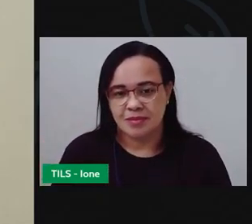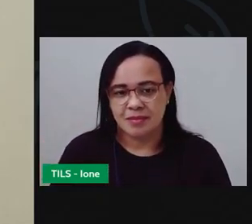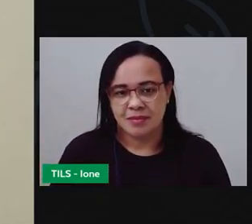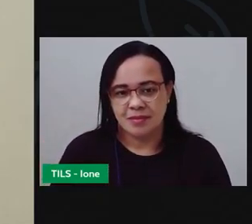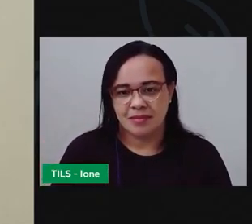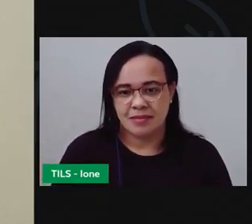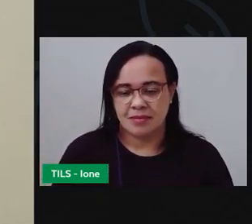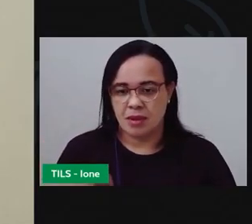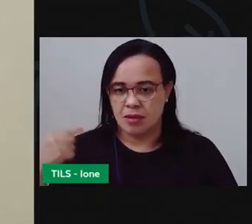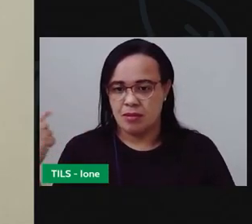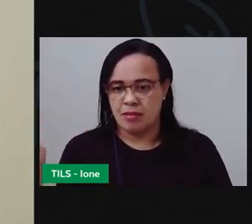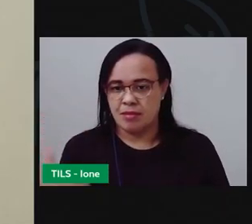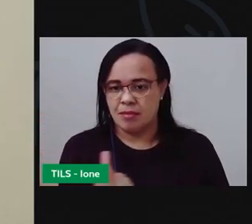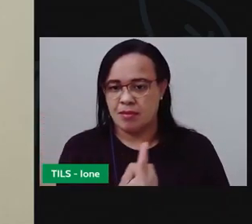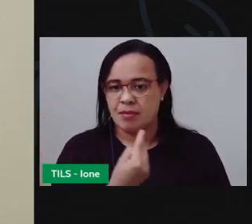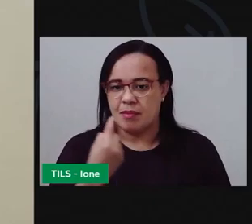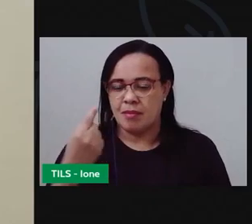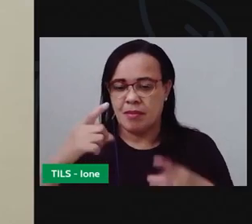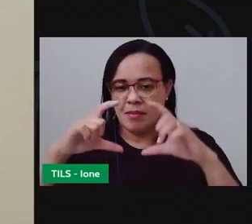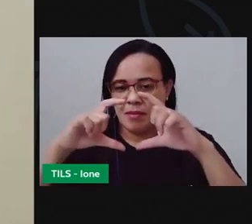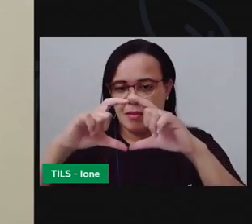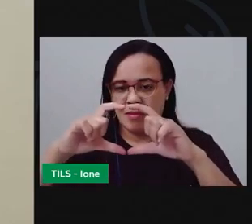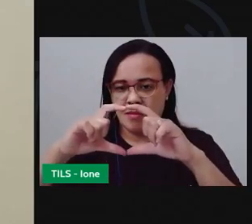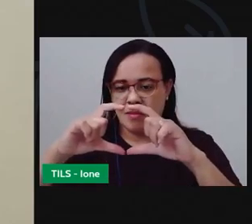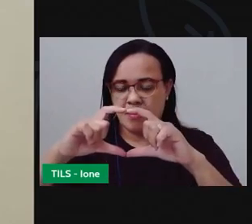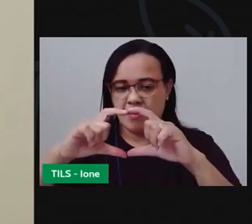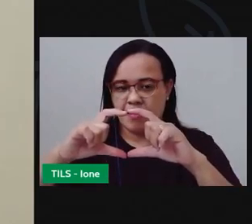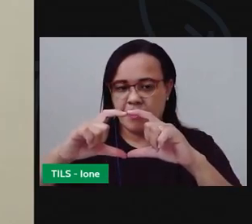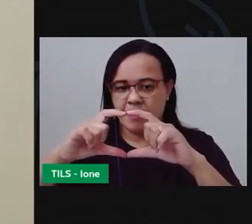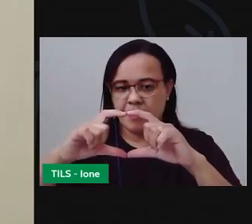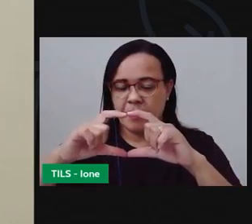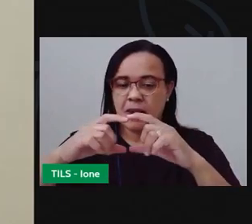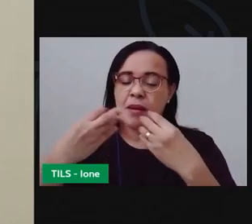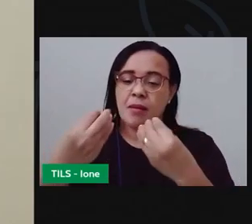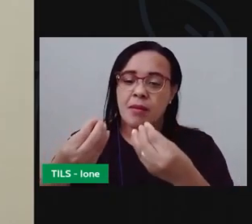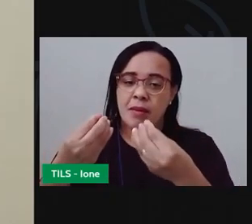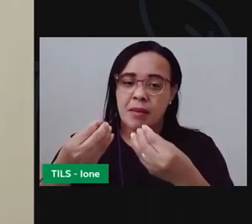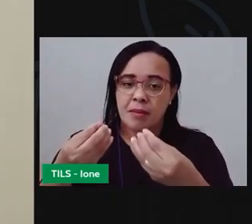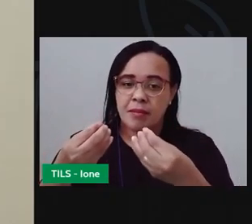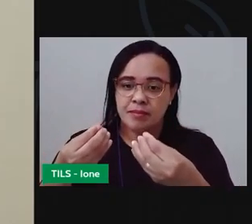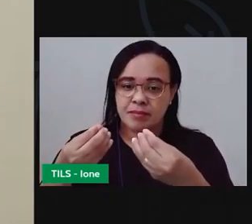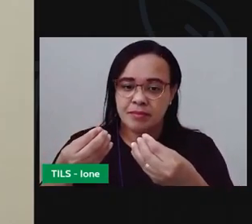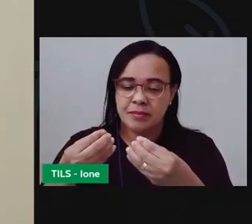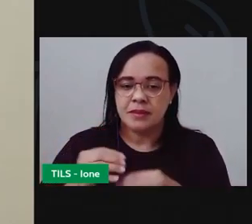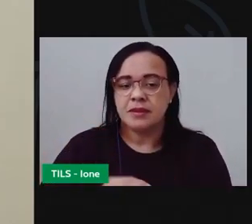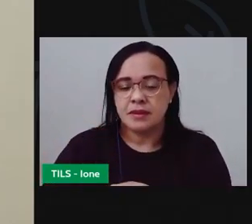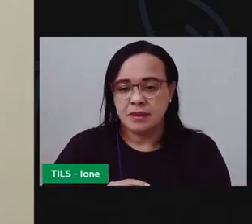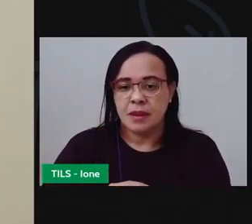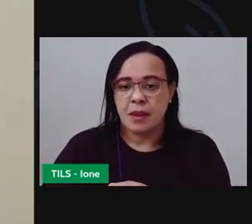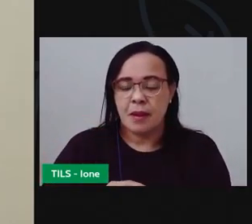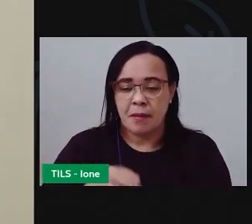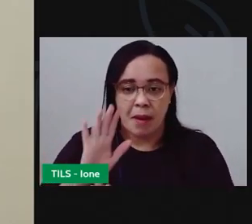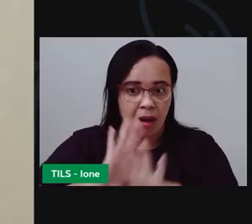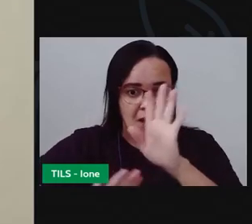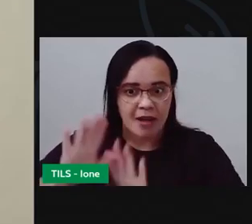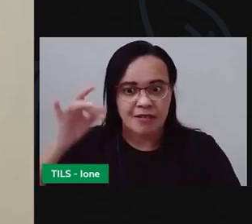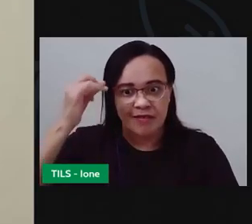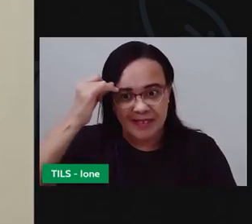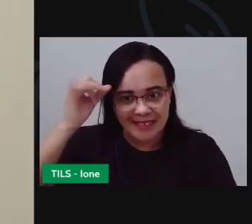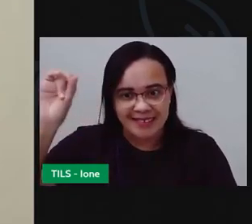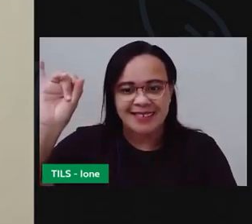colocar em volta das tiras para que elas não cortem, né, não machuque aí a sua mão. Então, eu vou